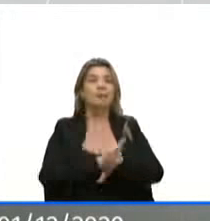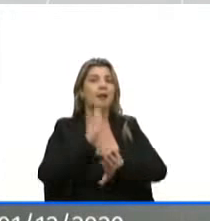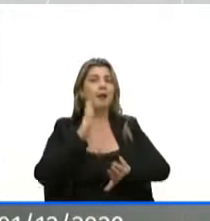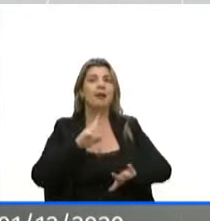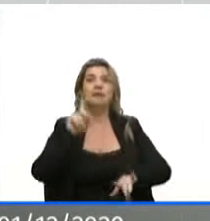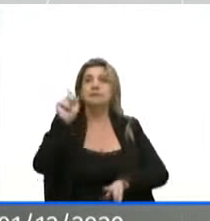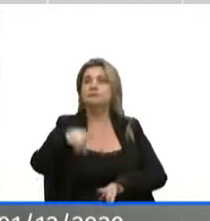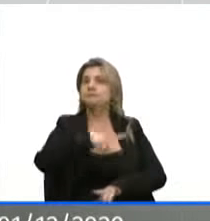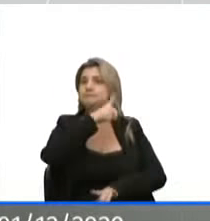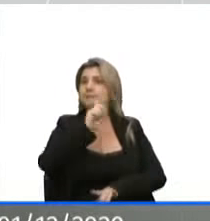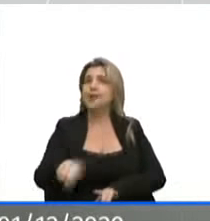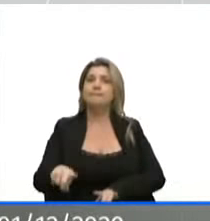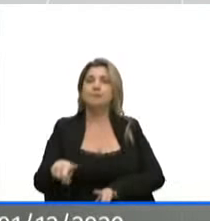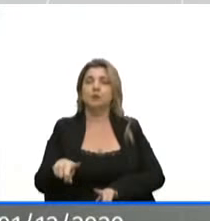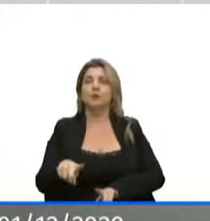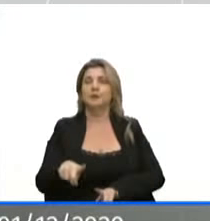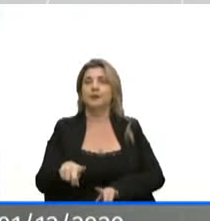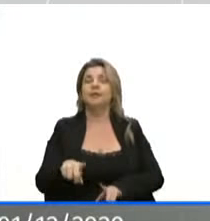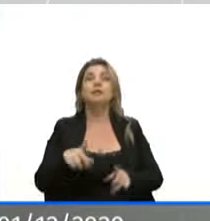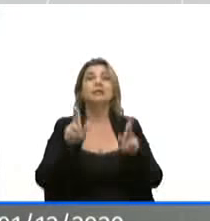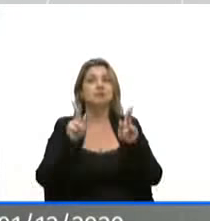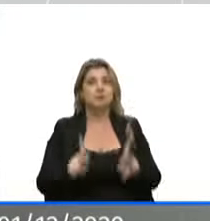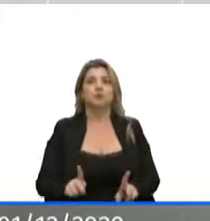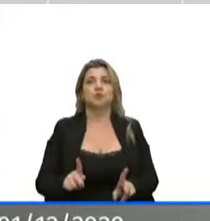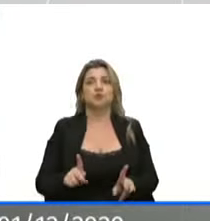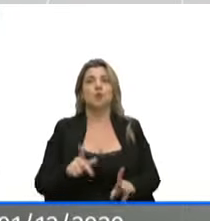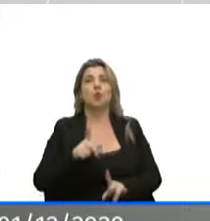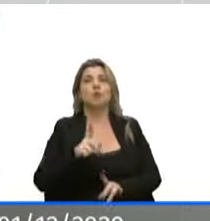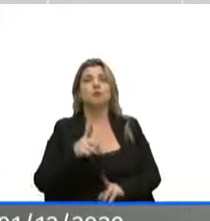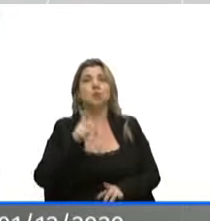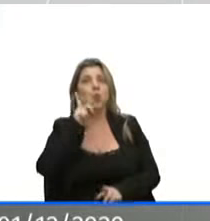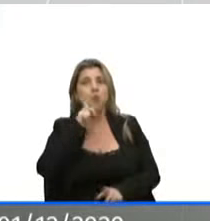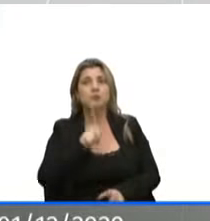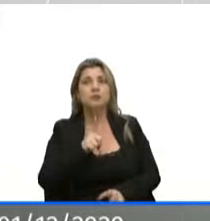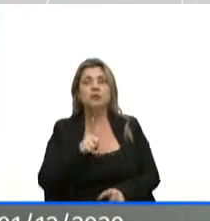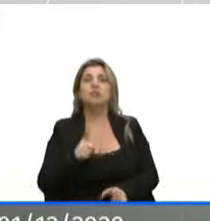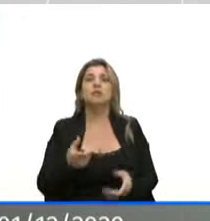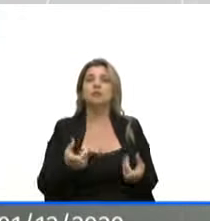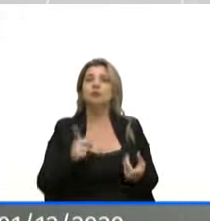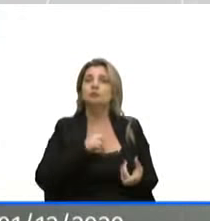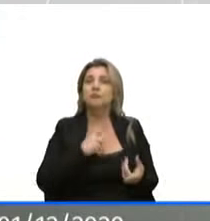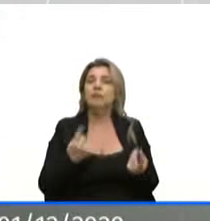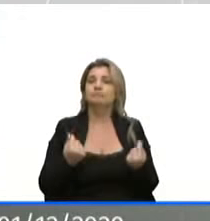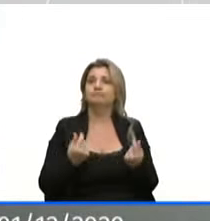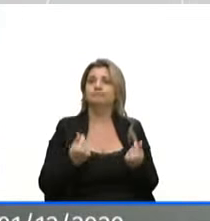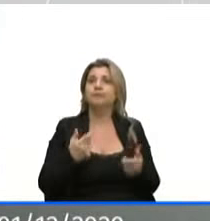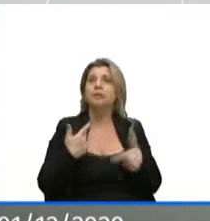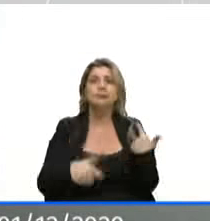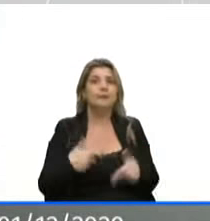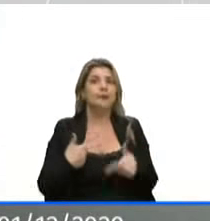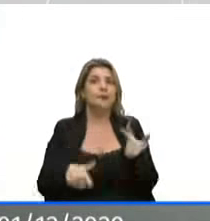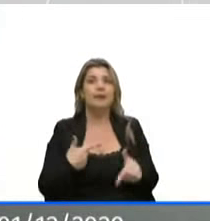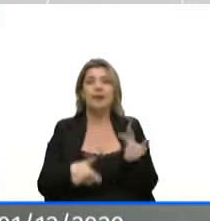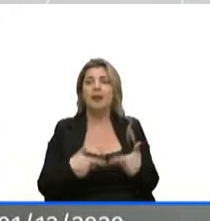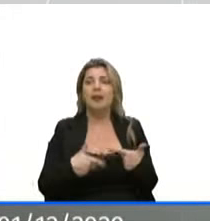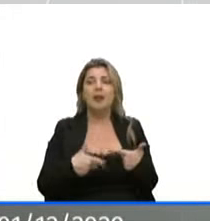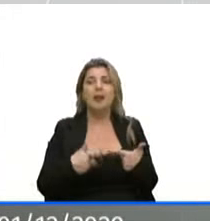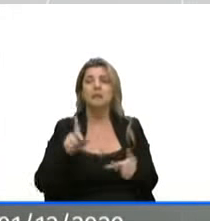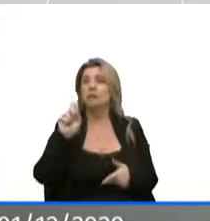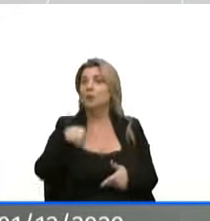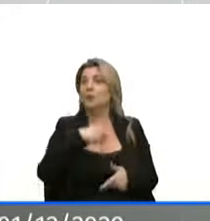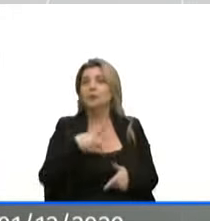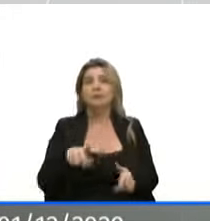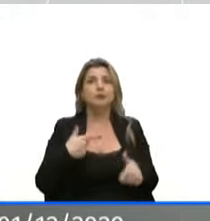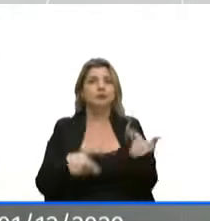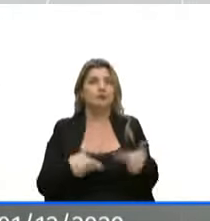para que essas pessoas tenham seu meio de sobrevivência, né, que é o sustento, realmente praticamente estão proibidos de